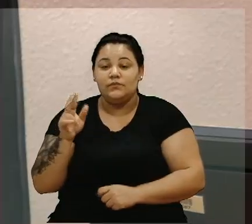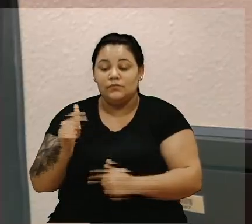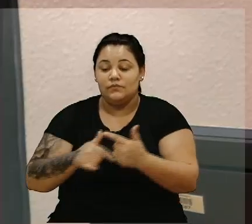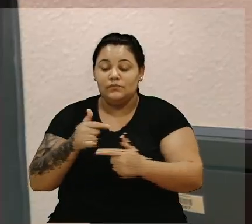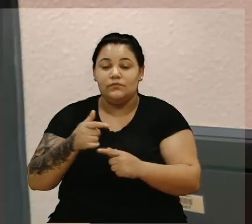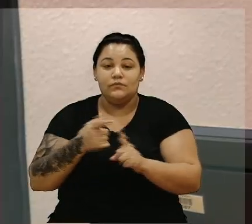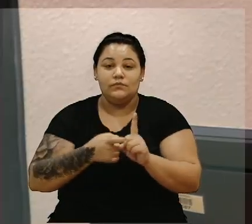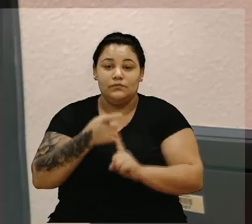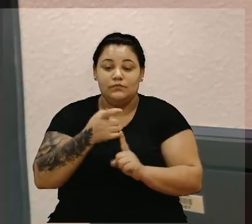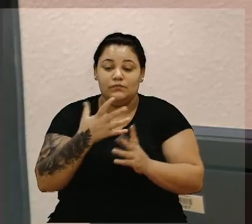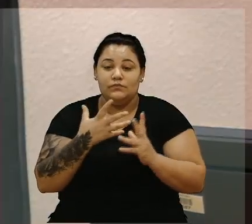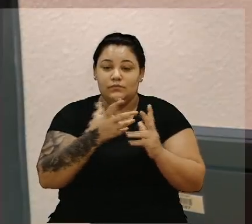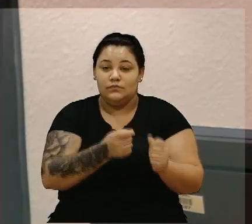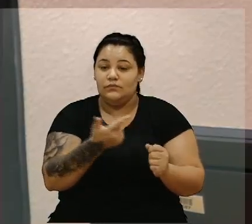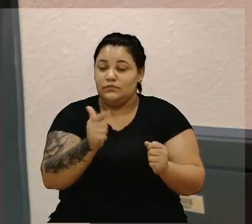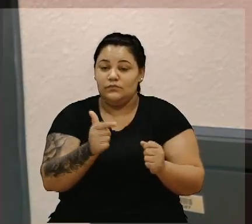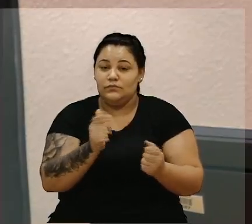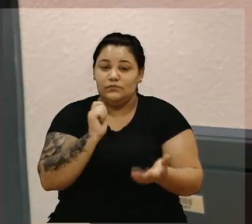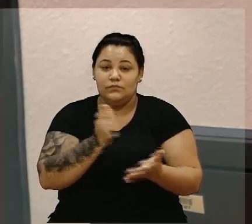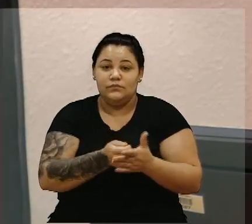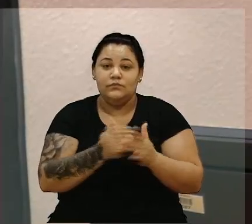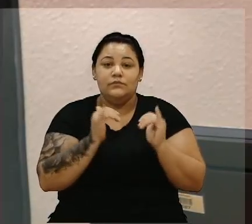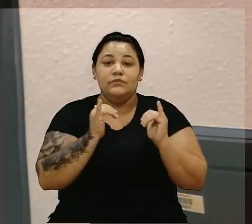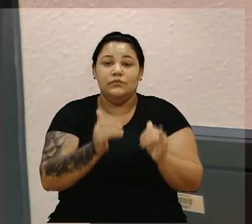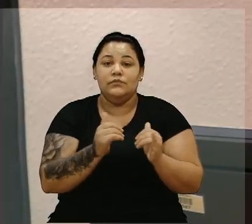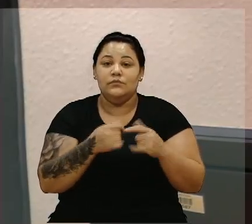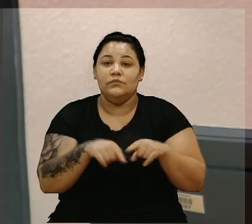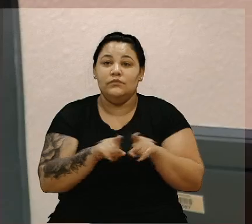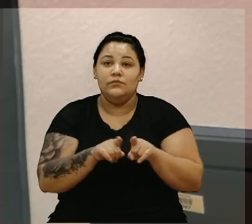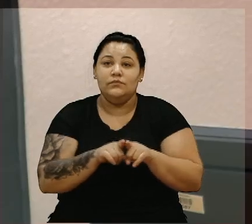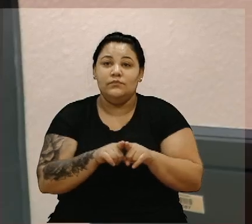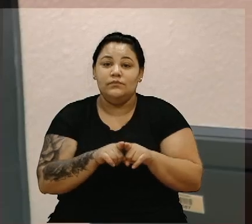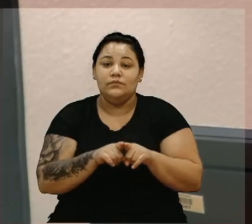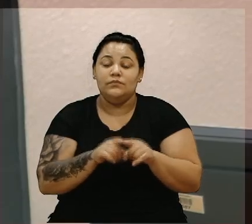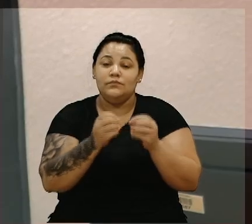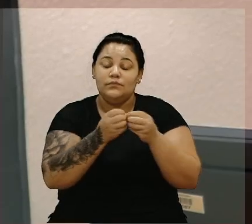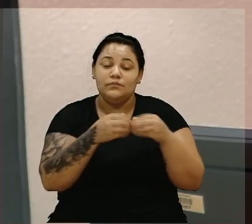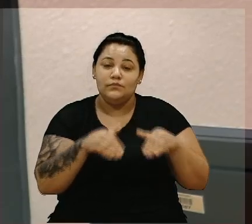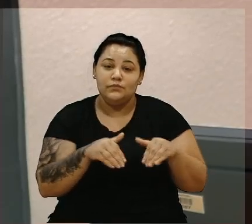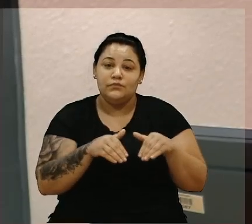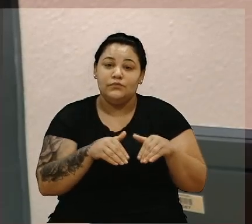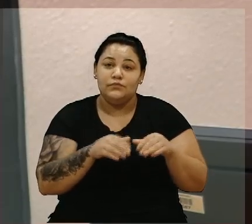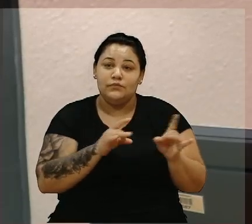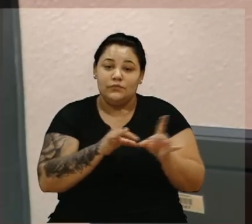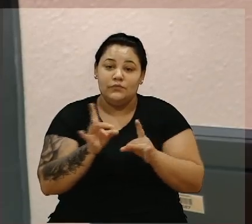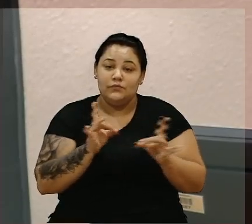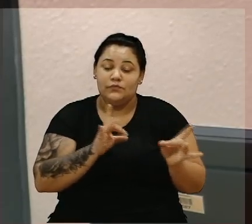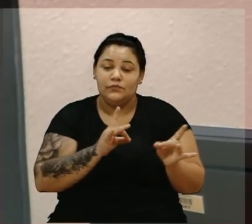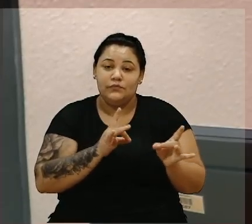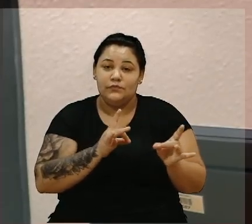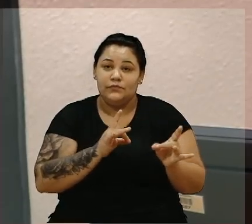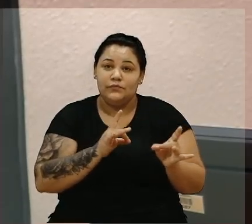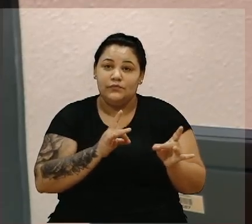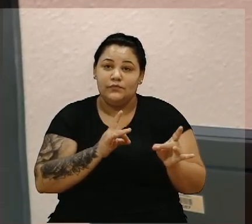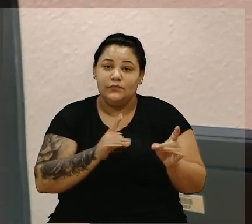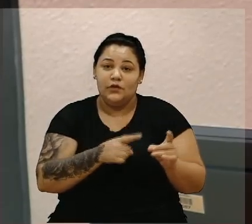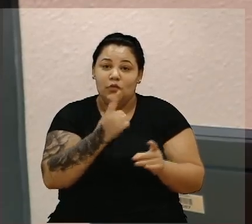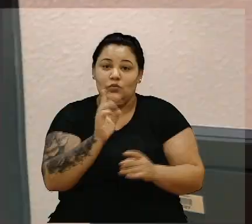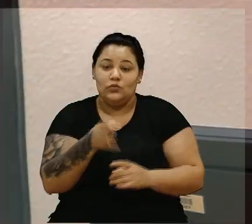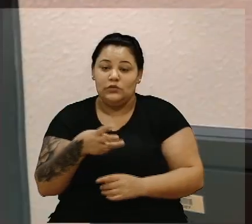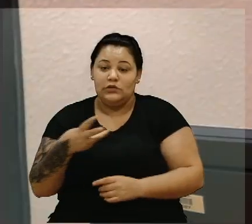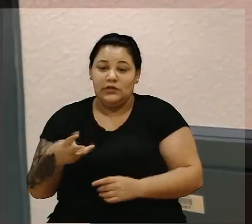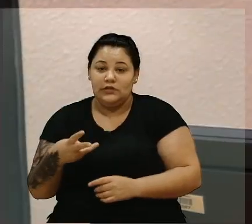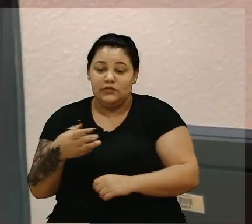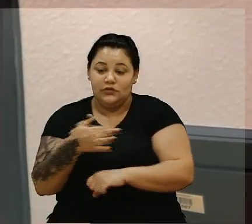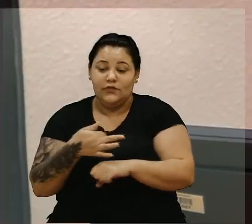vale transporte. É negado para eles a venda de 1/3 de férias, o que é constitucional,